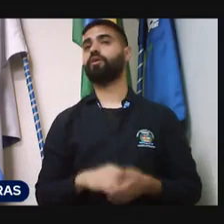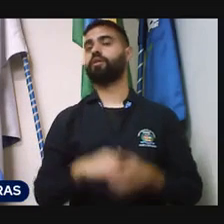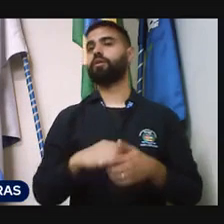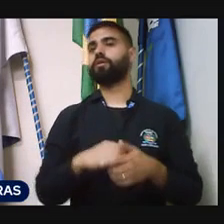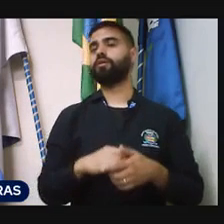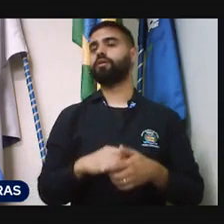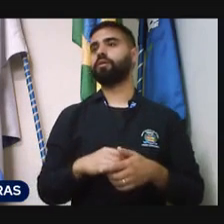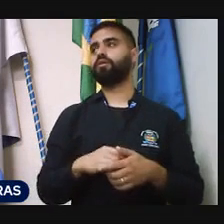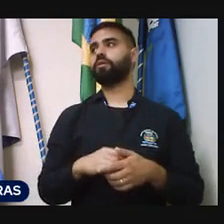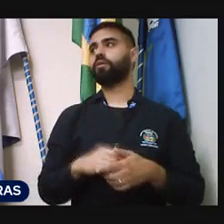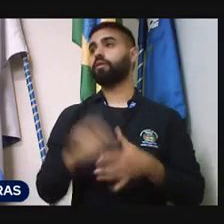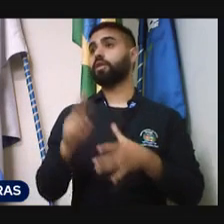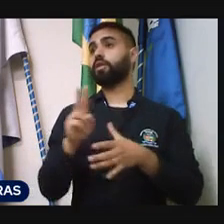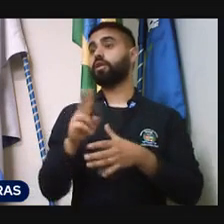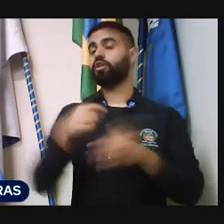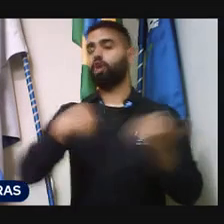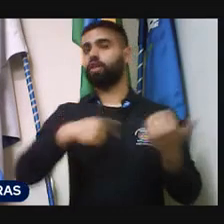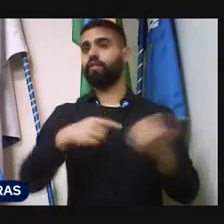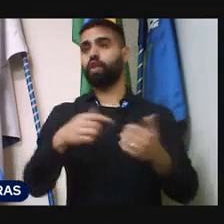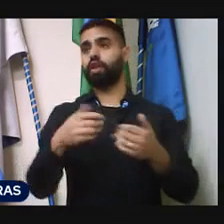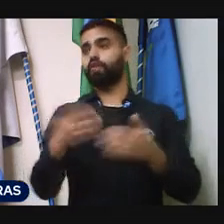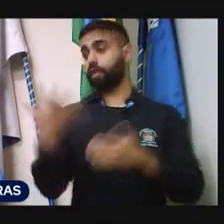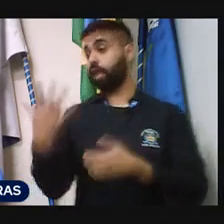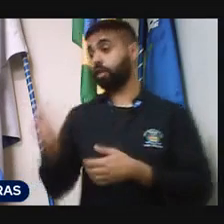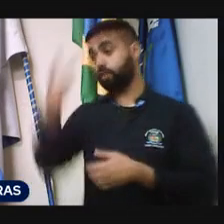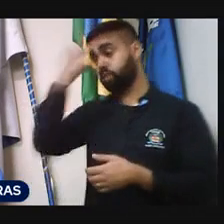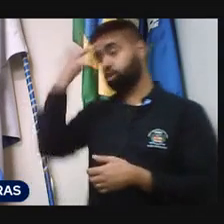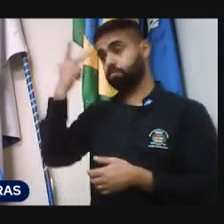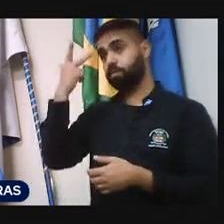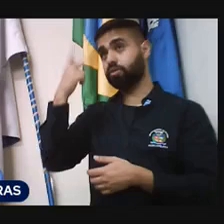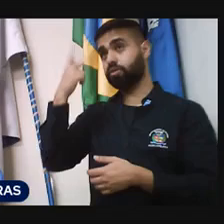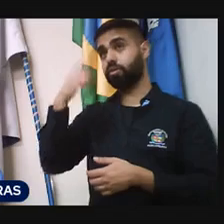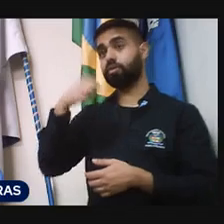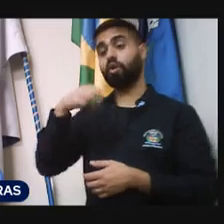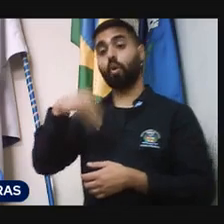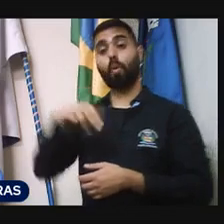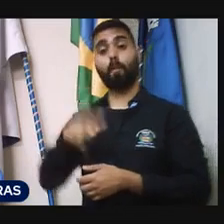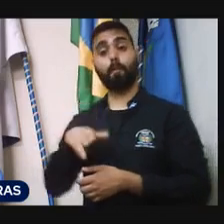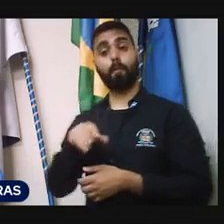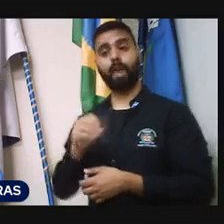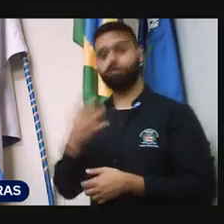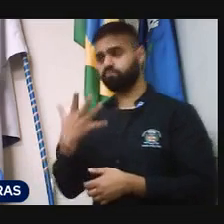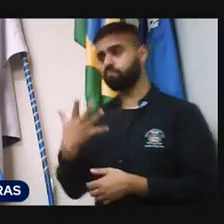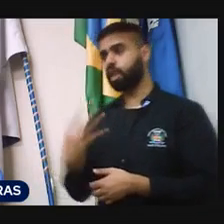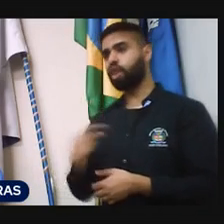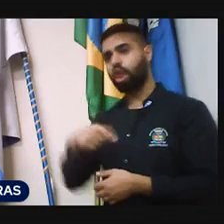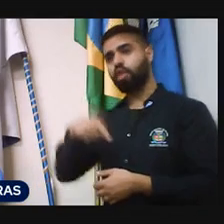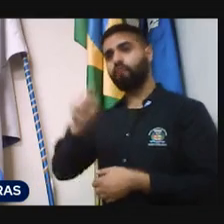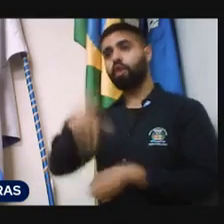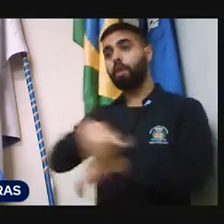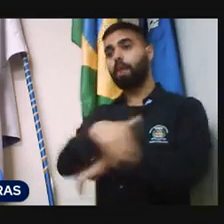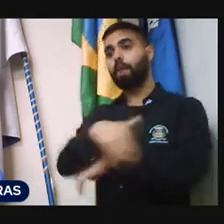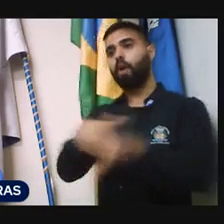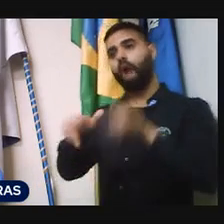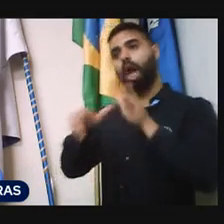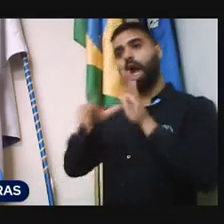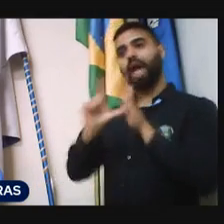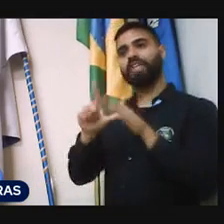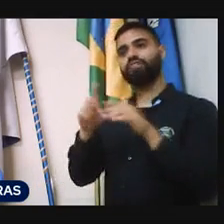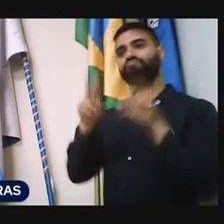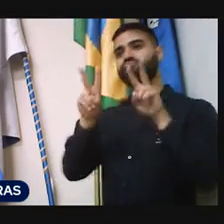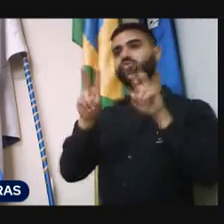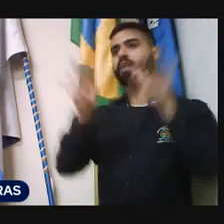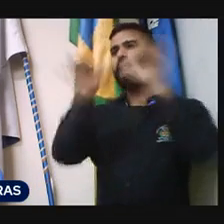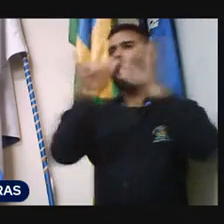tivesse aberto suas portas o Magno gesto corajoso foi para Rua antes do assunto